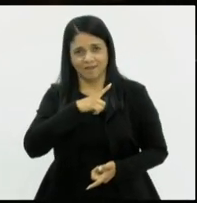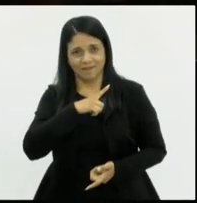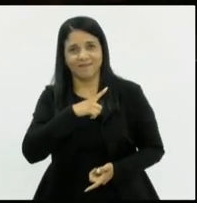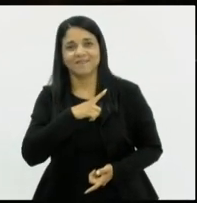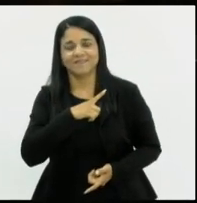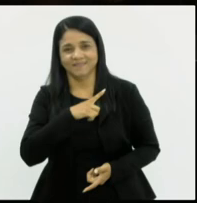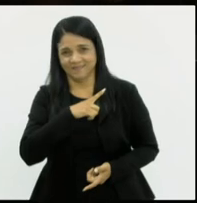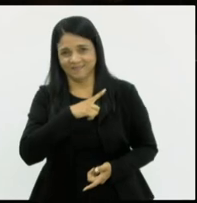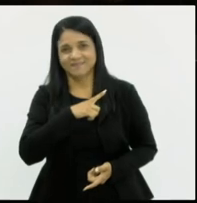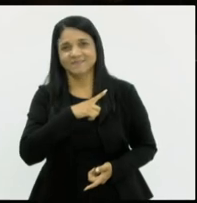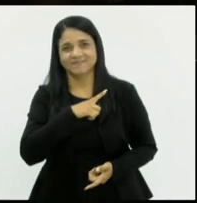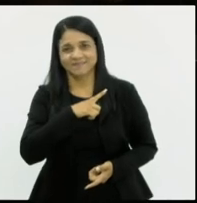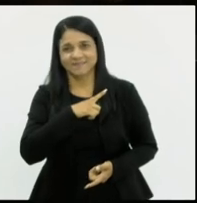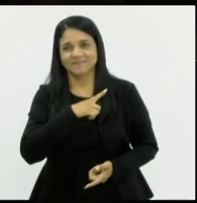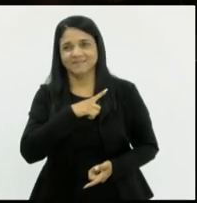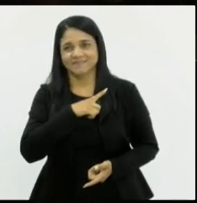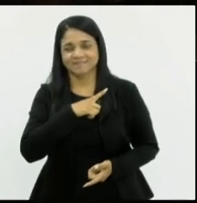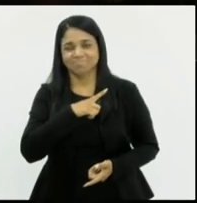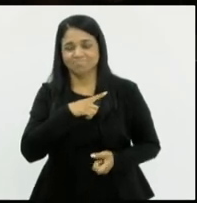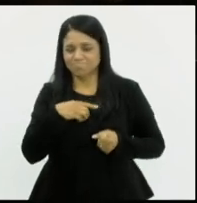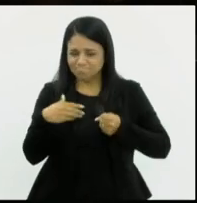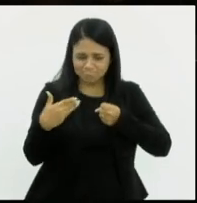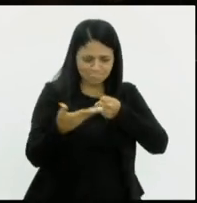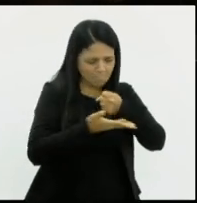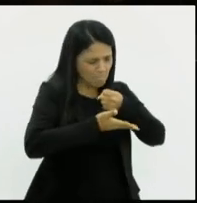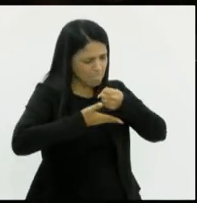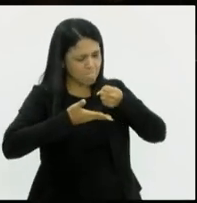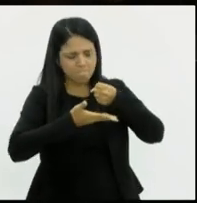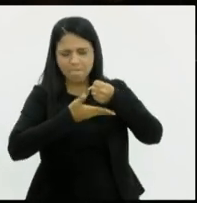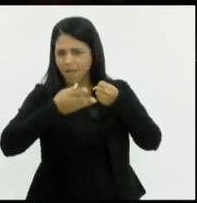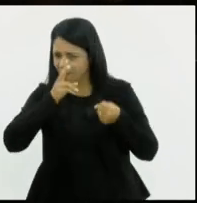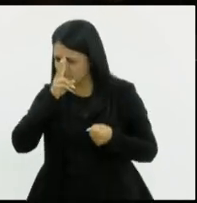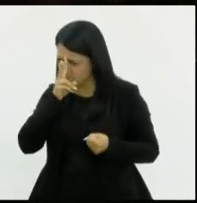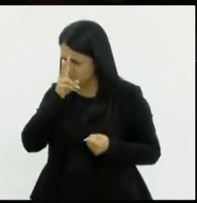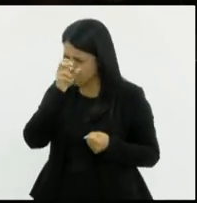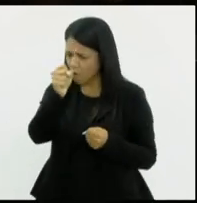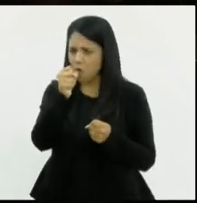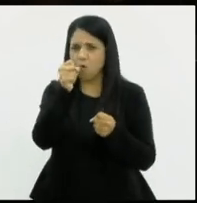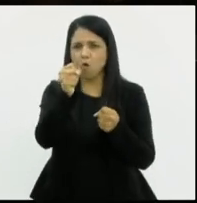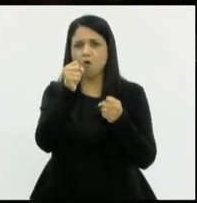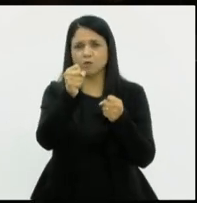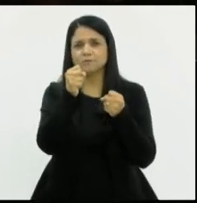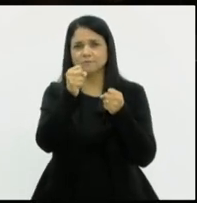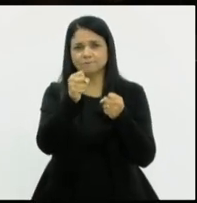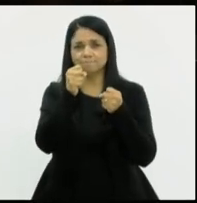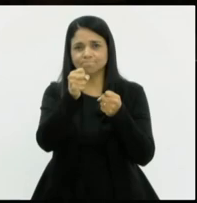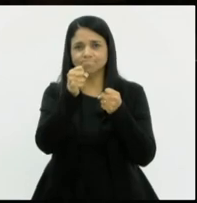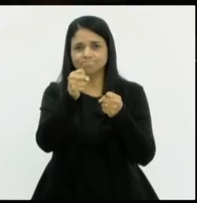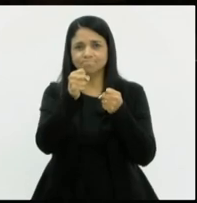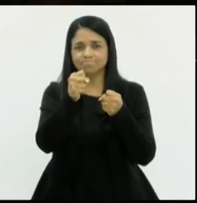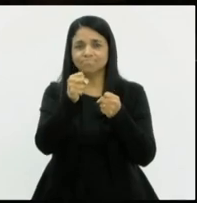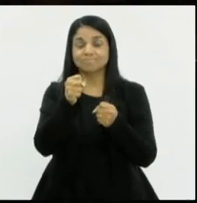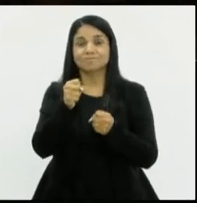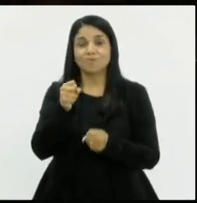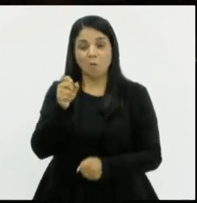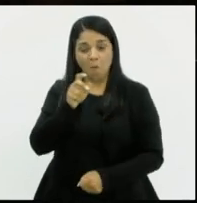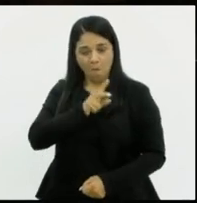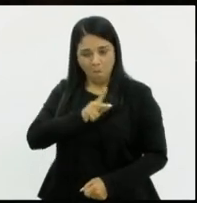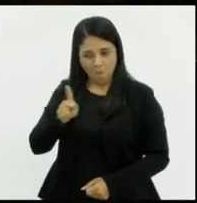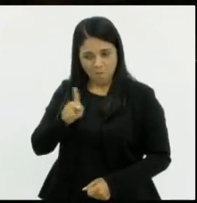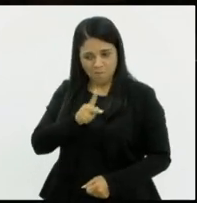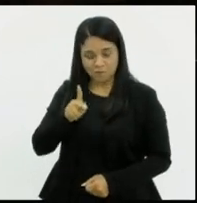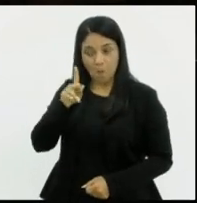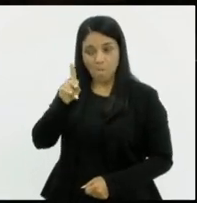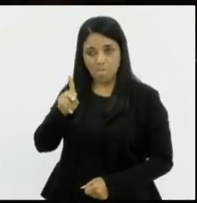e tem uma base muito, muito forte. E um grande professor, né, que é o seu pai,